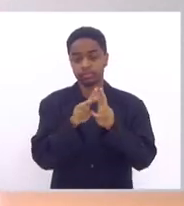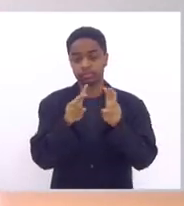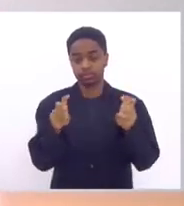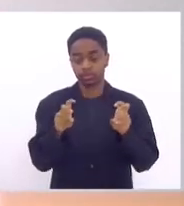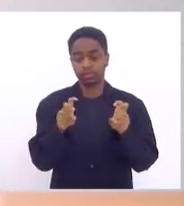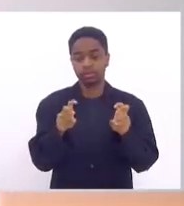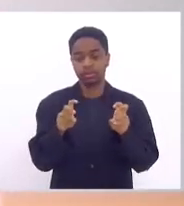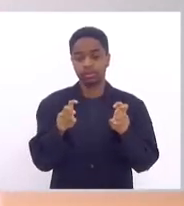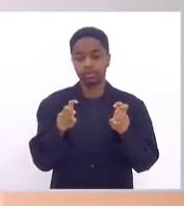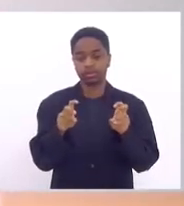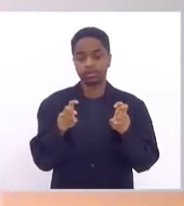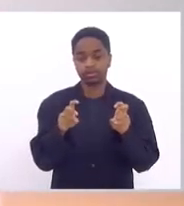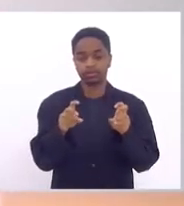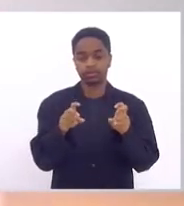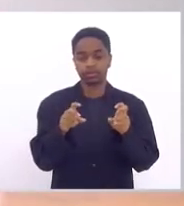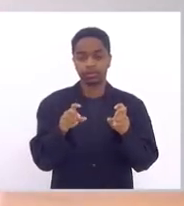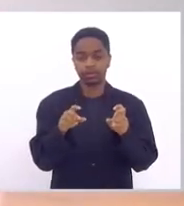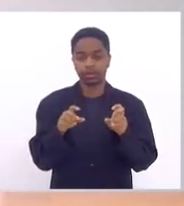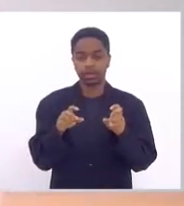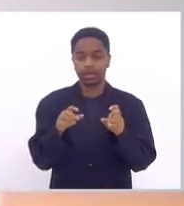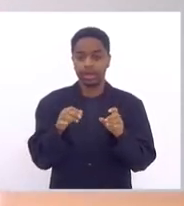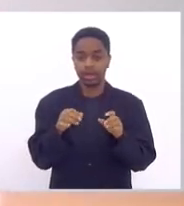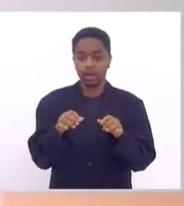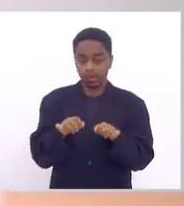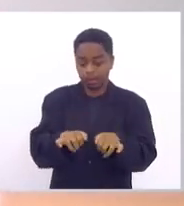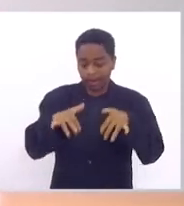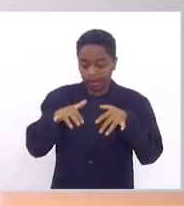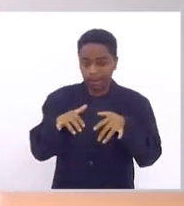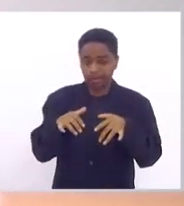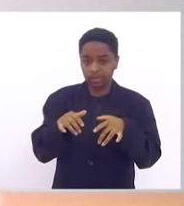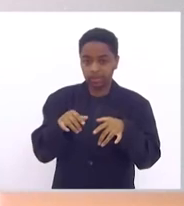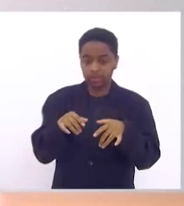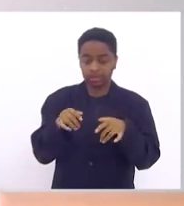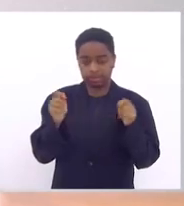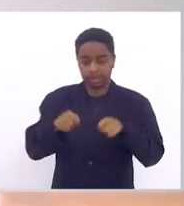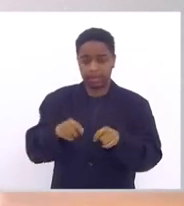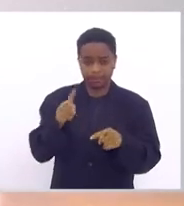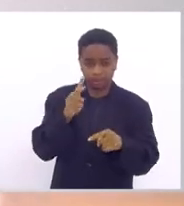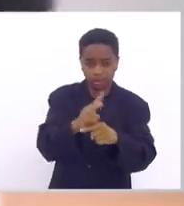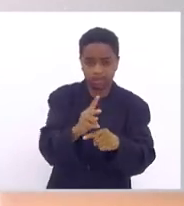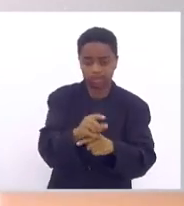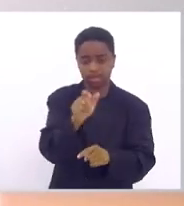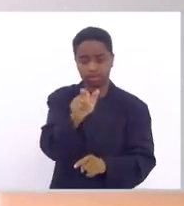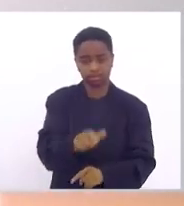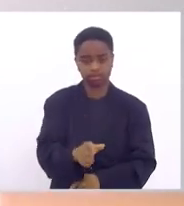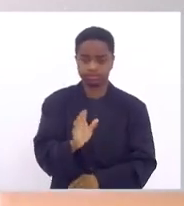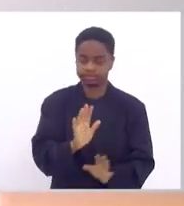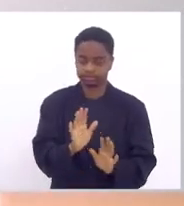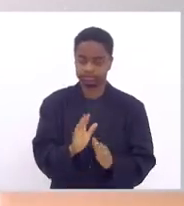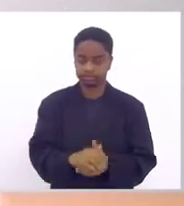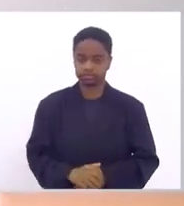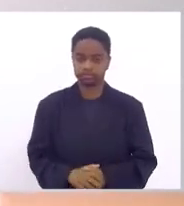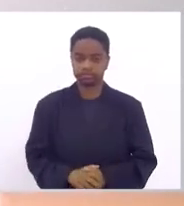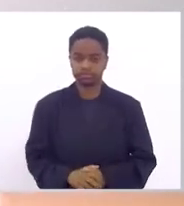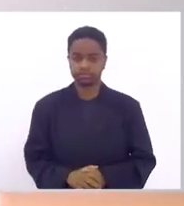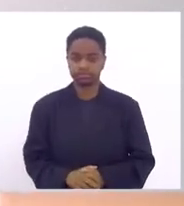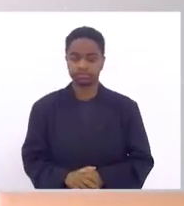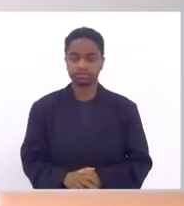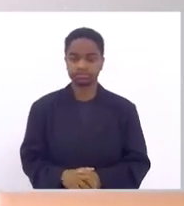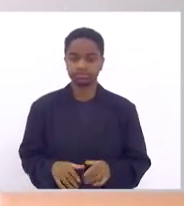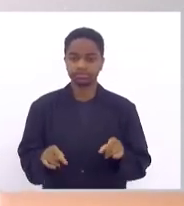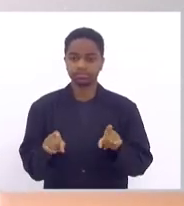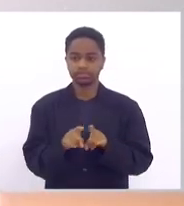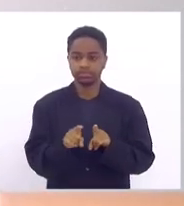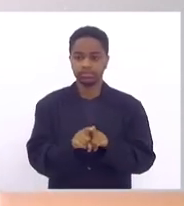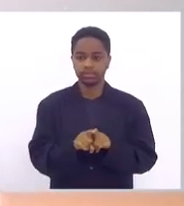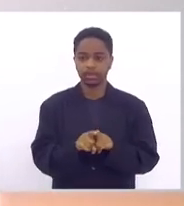Parlamento não há proteção nenhuma ele não tem em relação ao Parlamento nenhuma proteção a necessidade de fazer